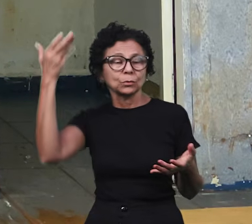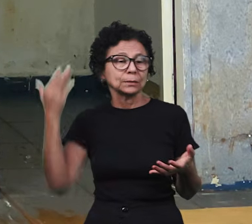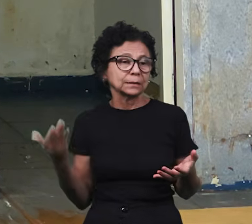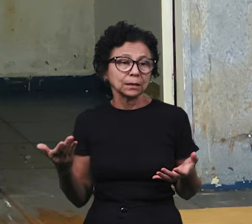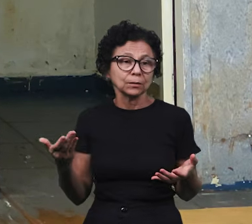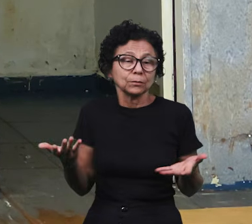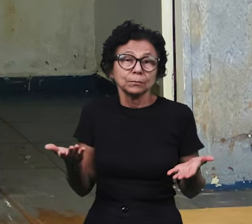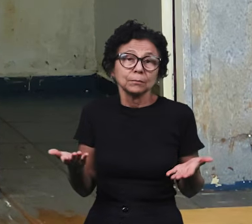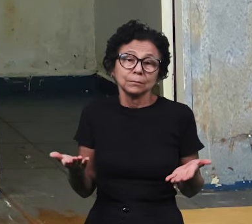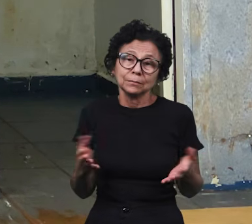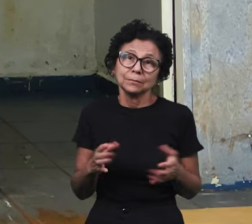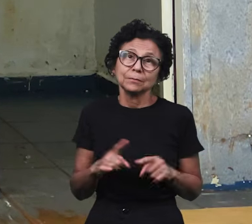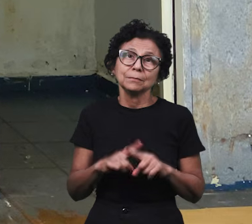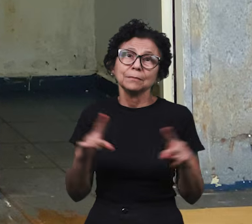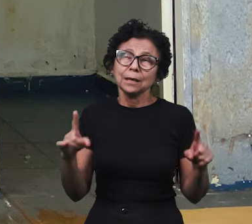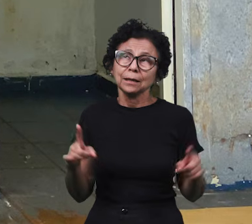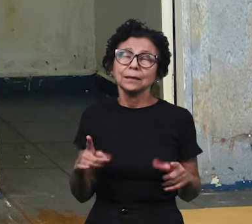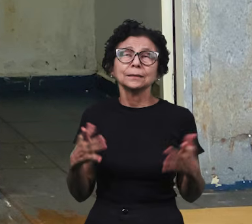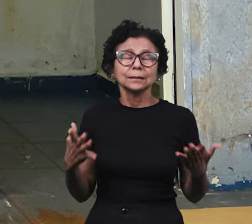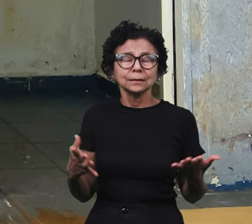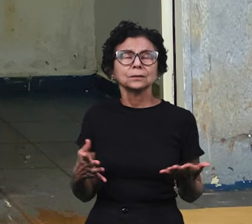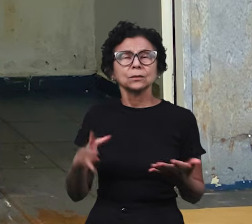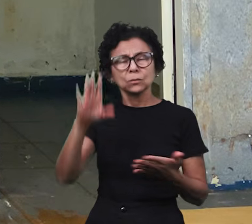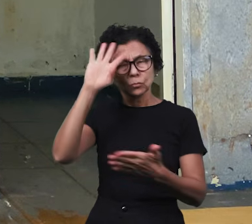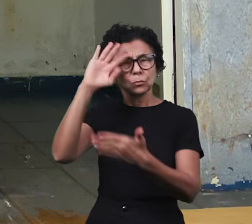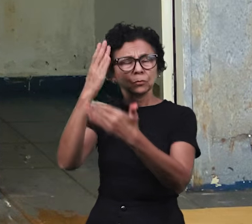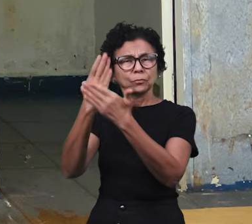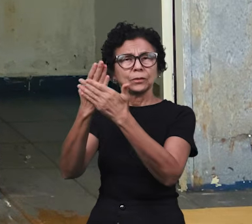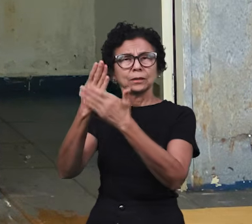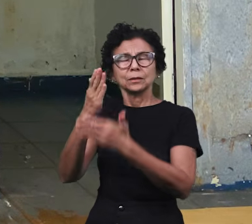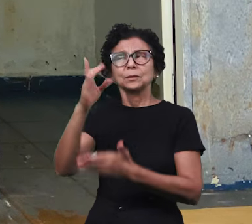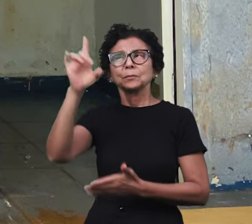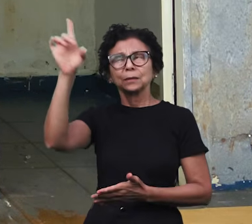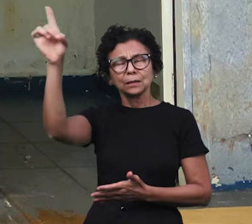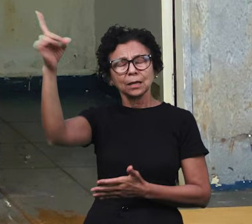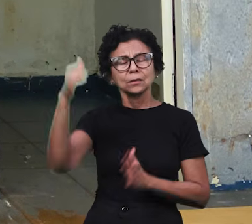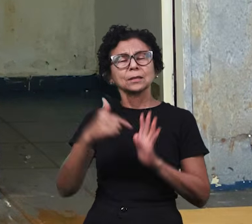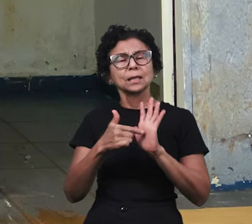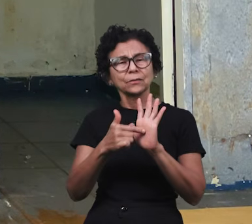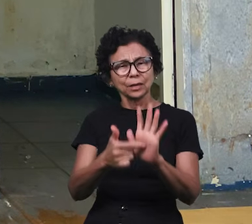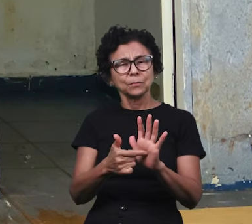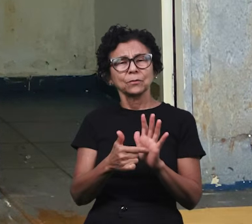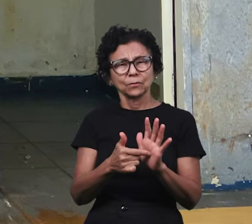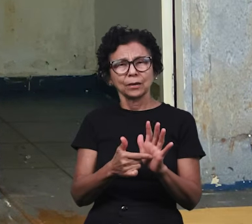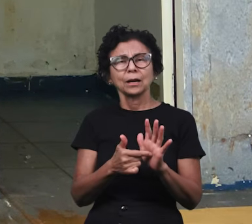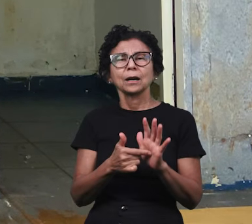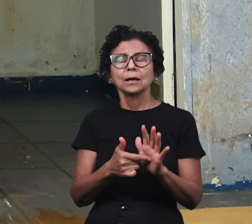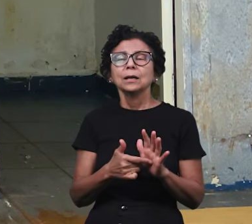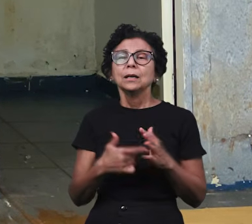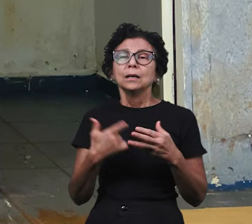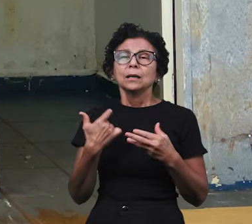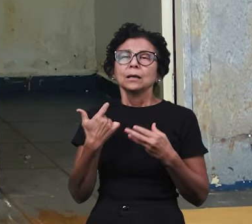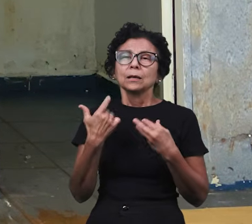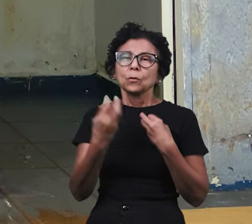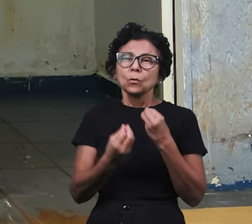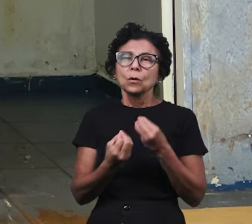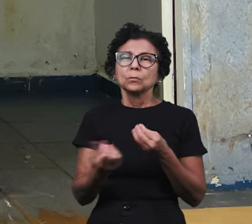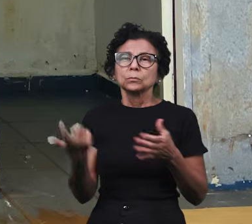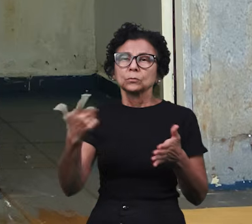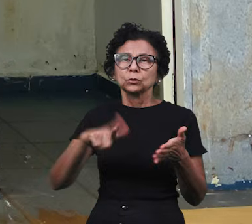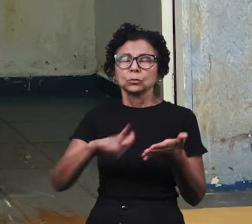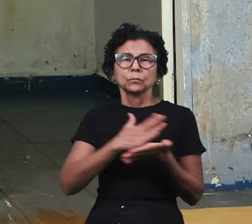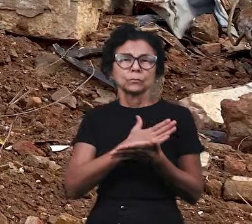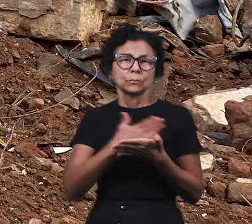ver, né, aonde a gente iremos passar, mas temos força que Deus sim vai nos dar o caminho para trilhar e tudo lá na frente vai